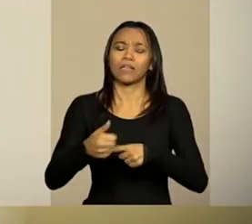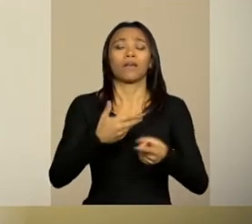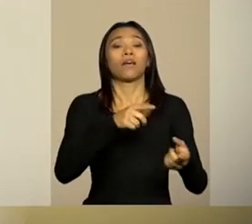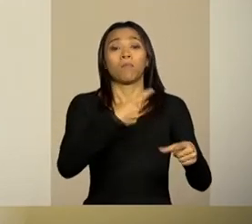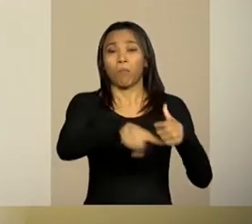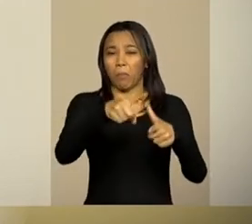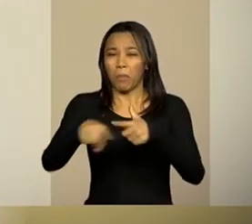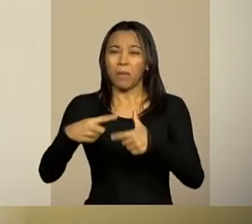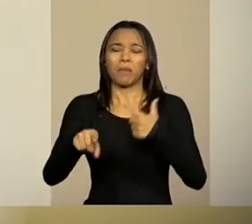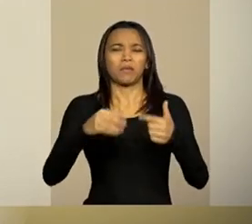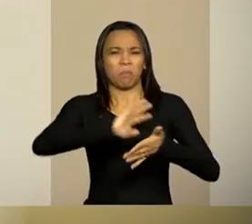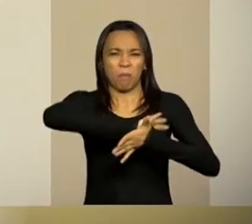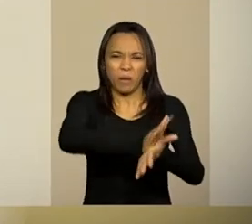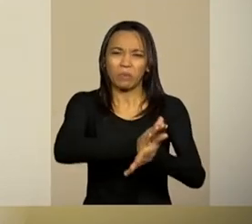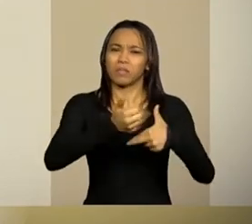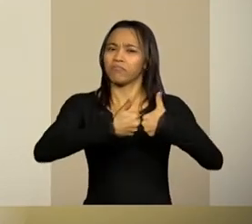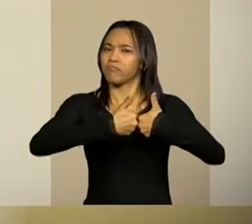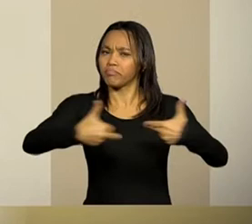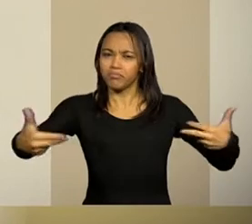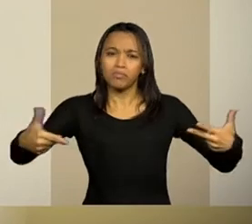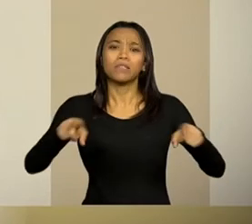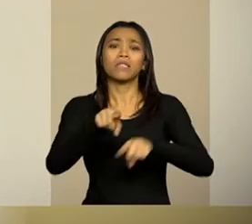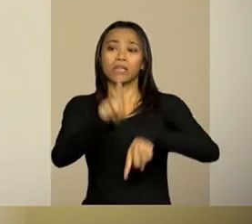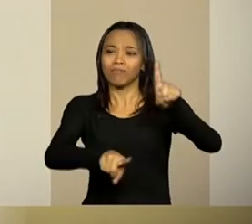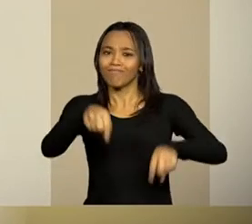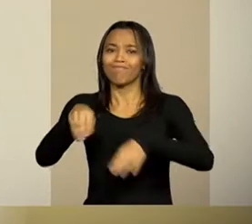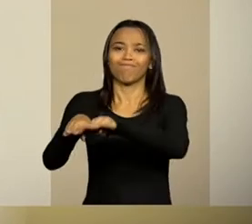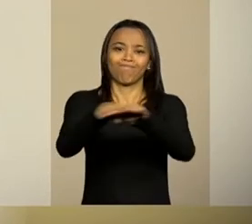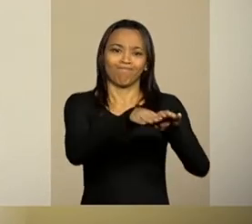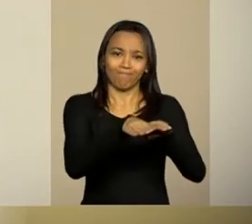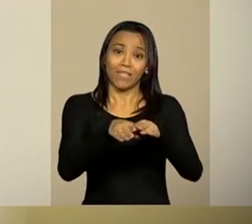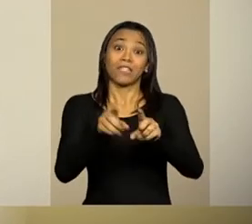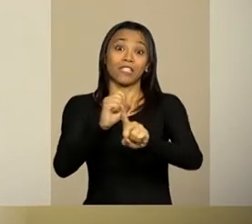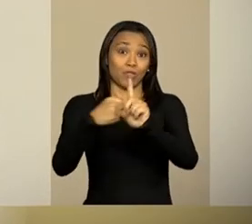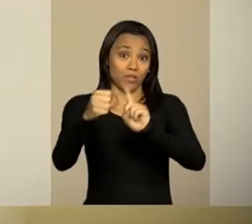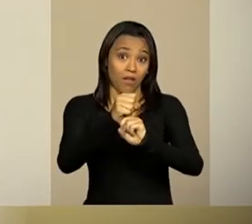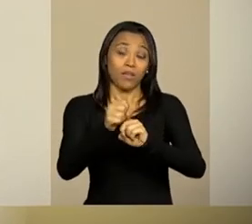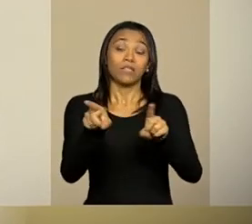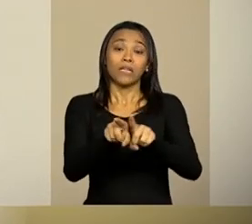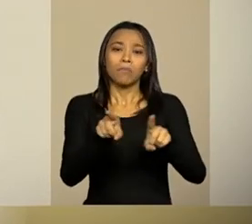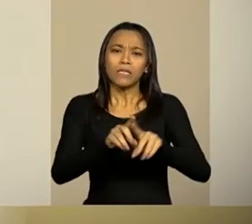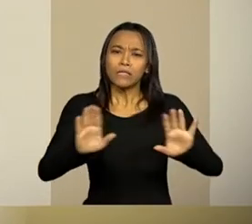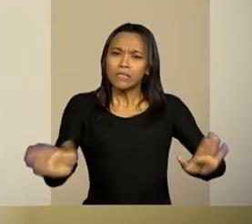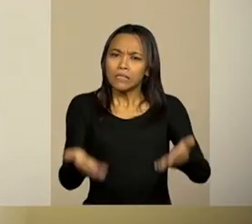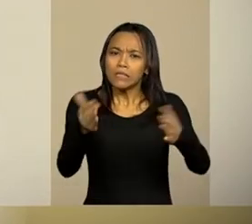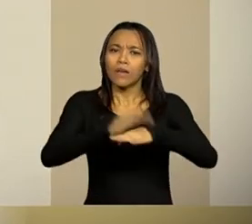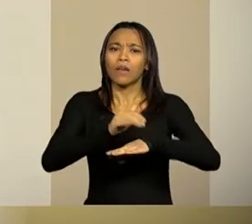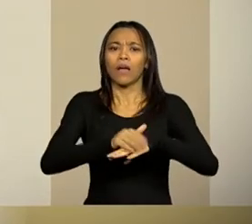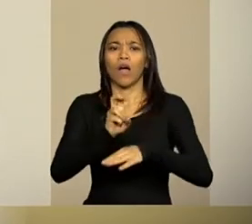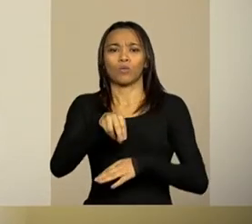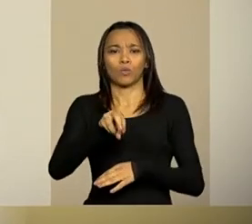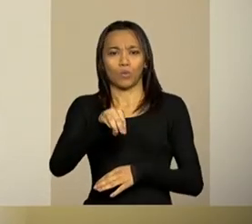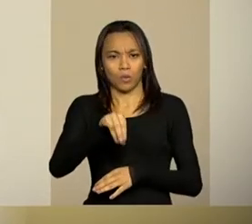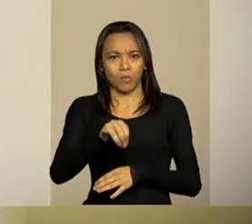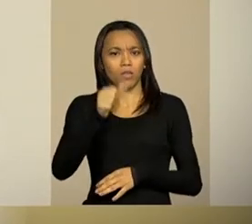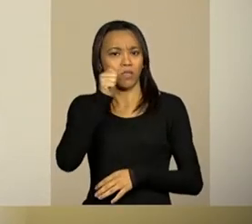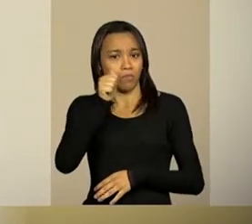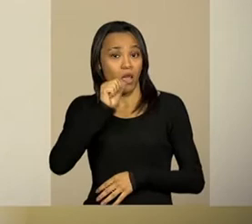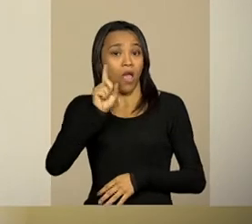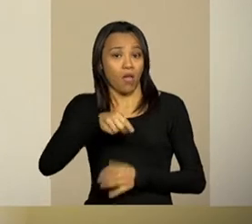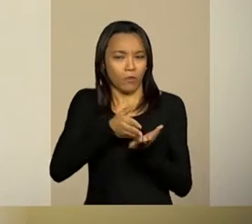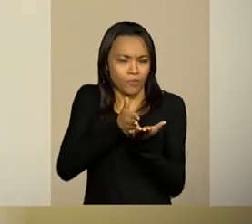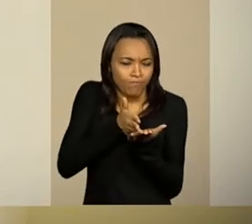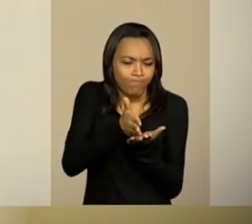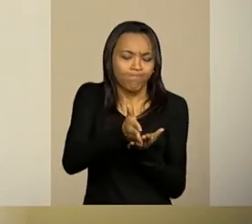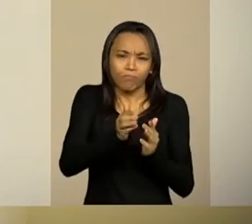combater os preconceitos e as desigualdades e incentivar a autonomia das mulheres foi com essa